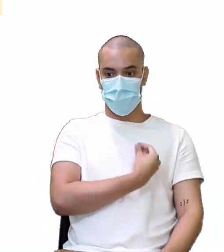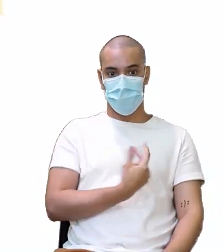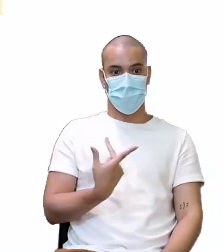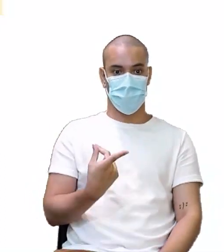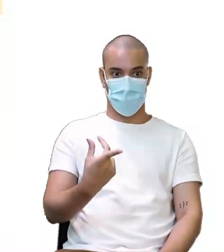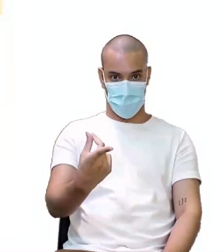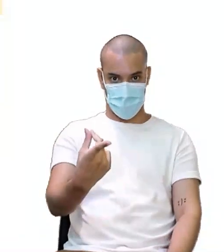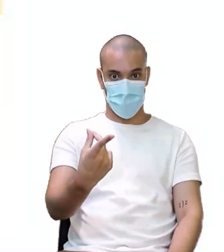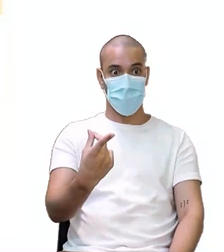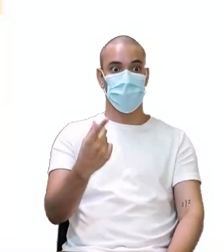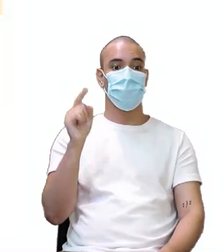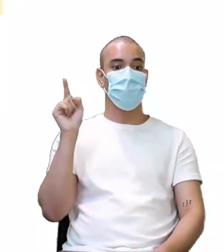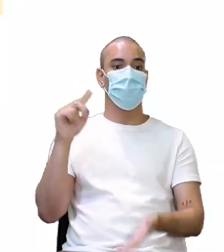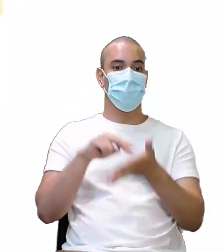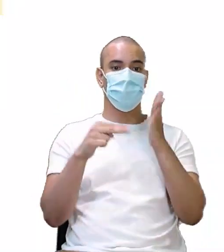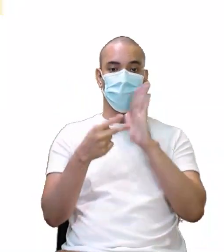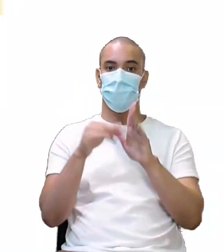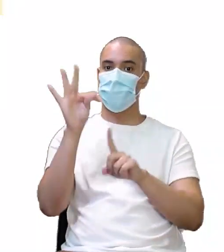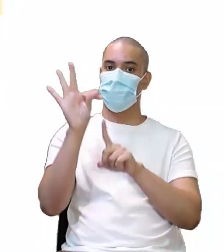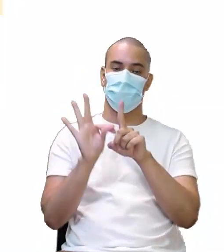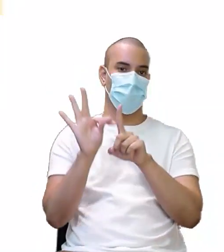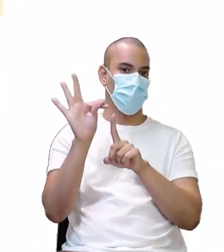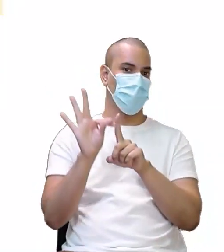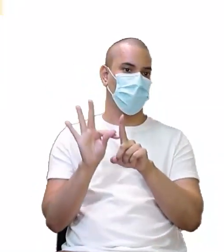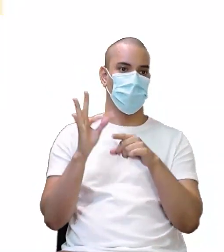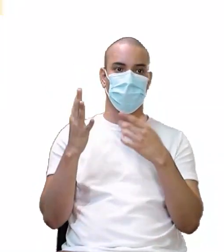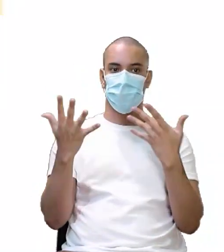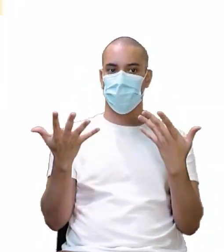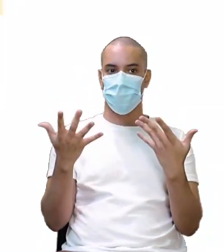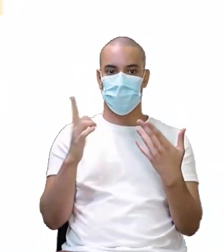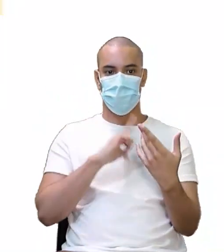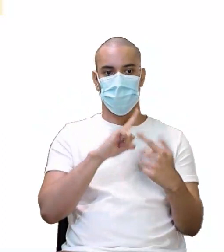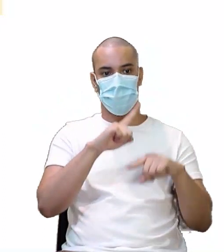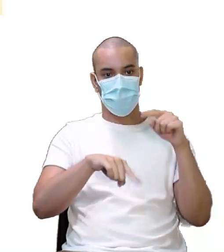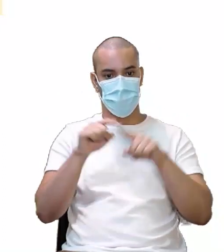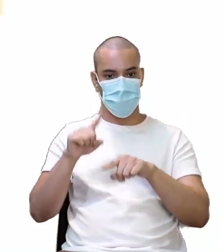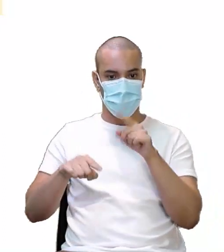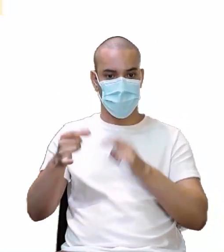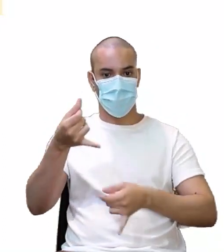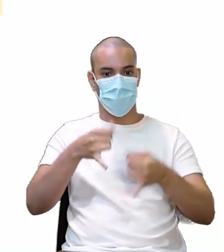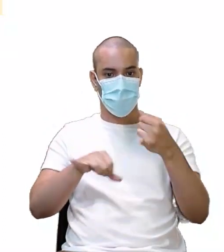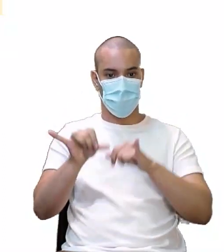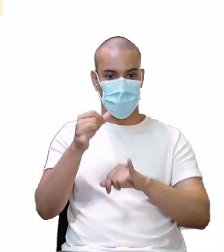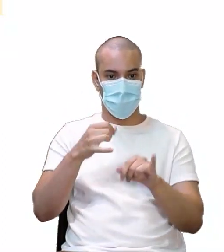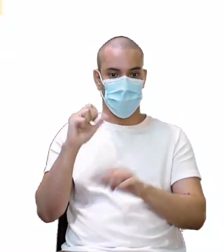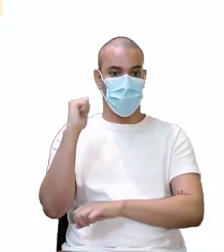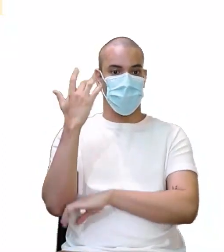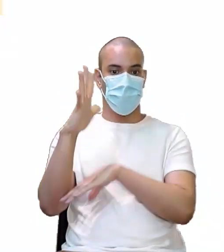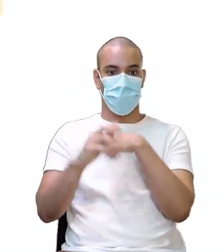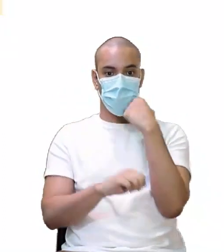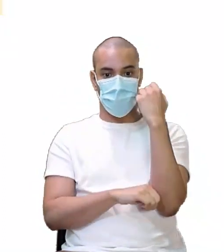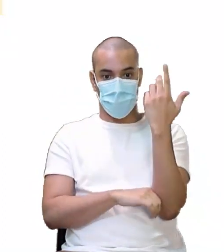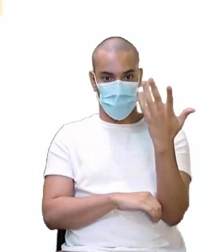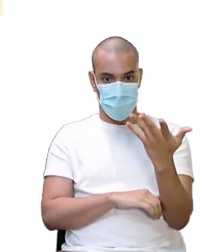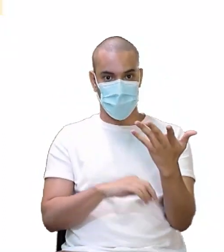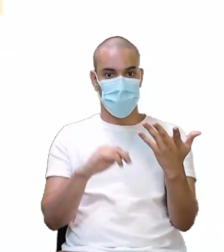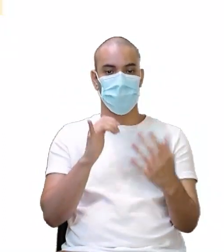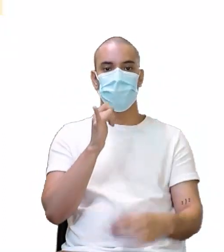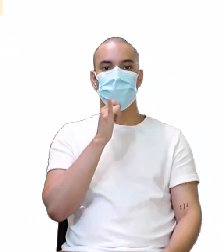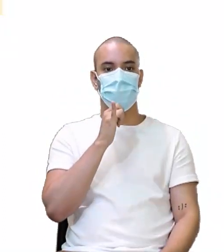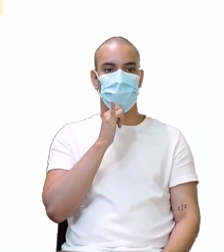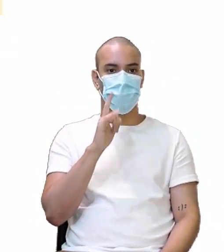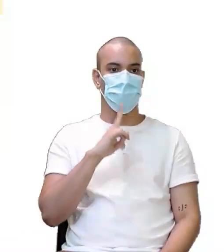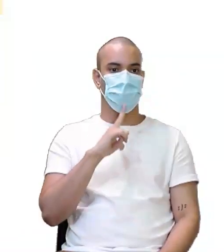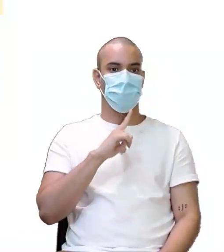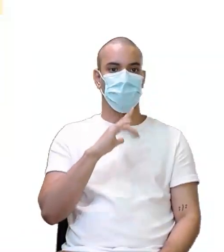vida. Né? E a gente vai ter temperatura, a gente vai ter os elementos químicos da natureza, tá? Como, por exemplo,